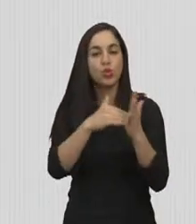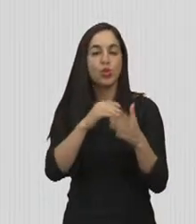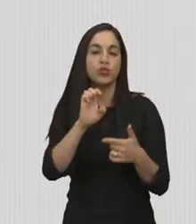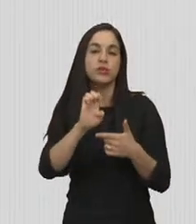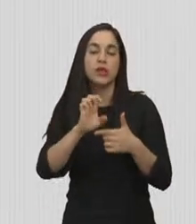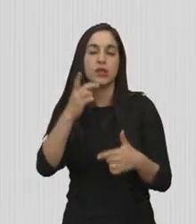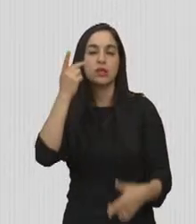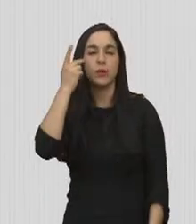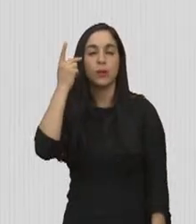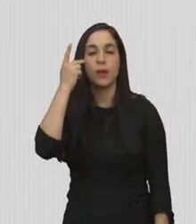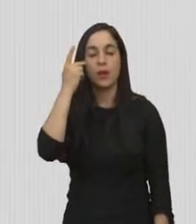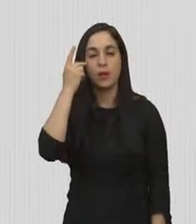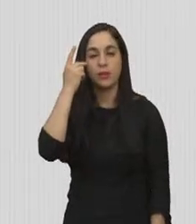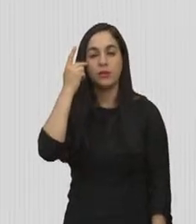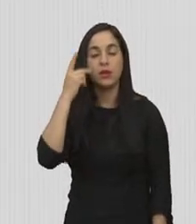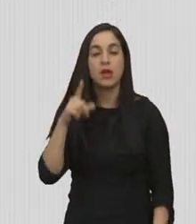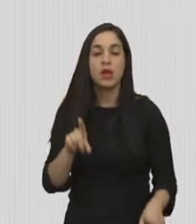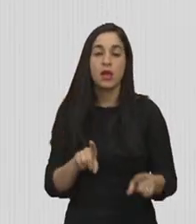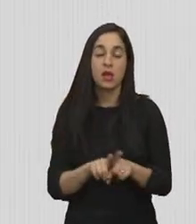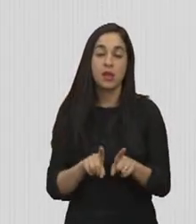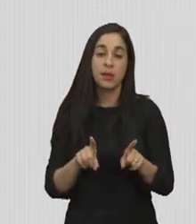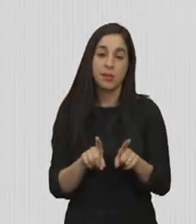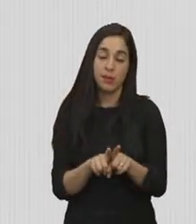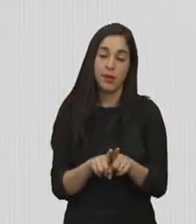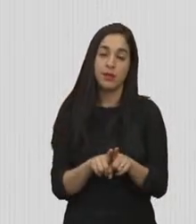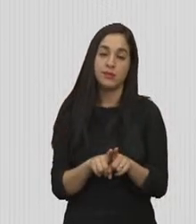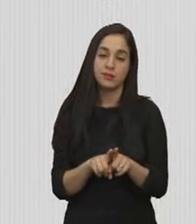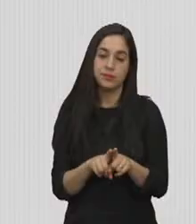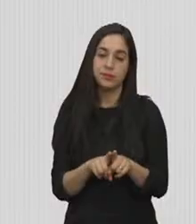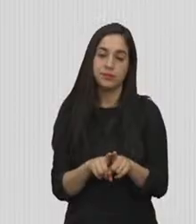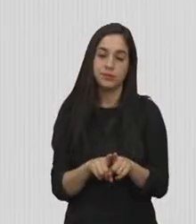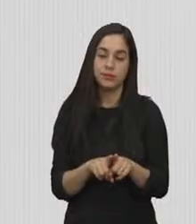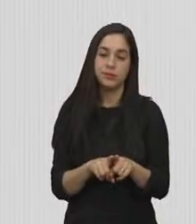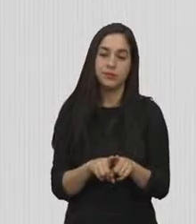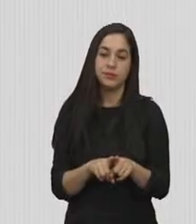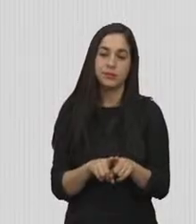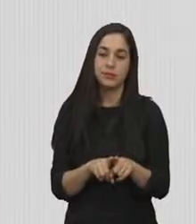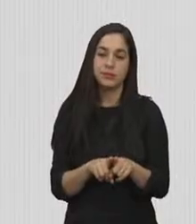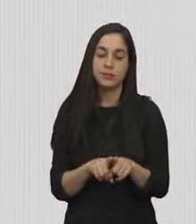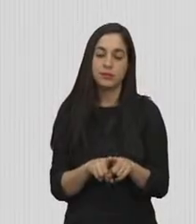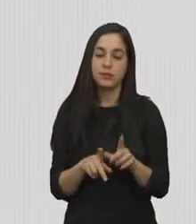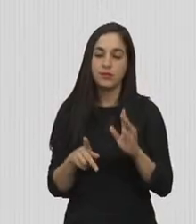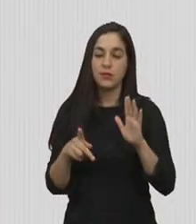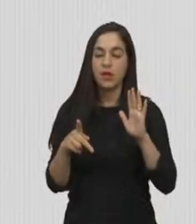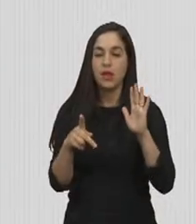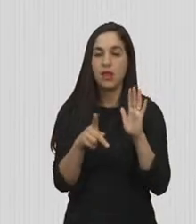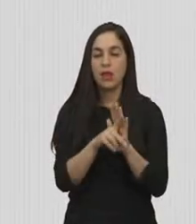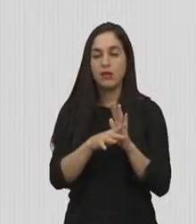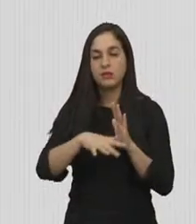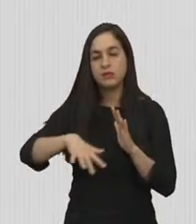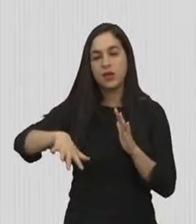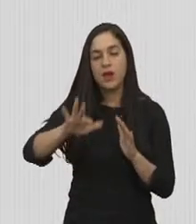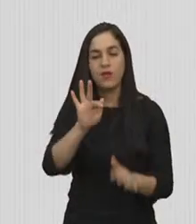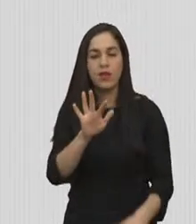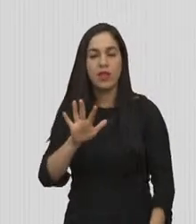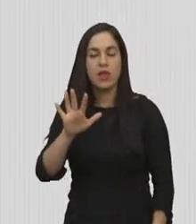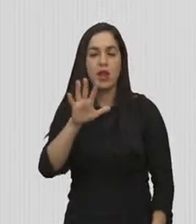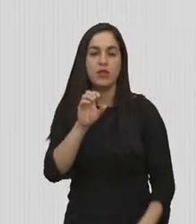e faz parte da Rede Federal de Educação Profissional,